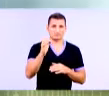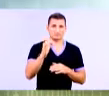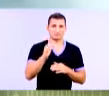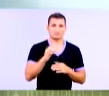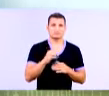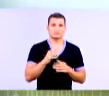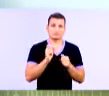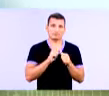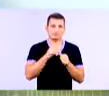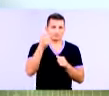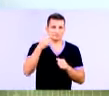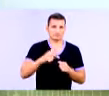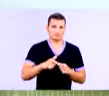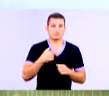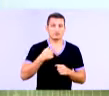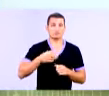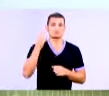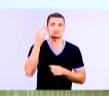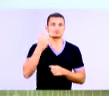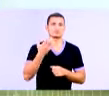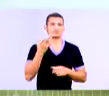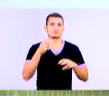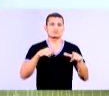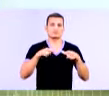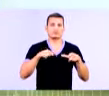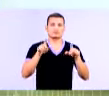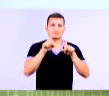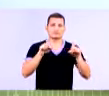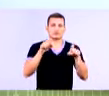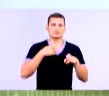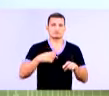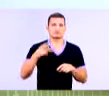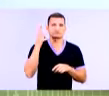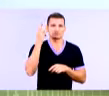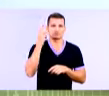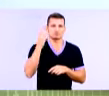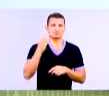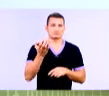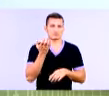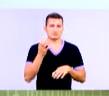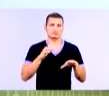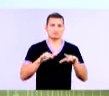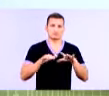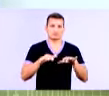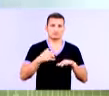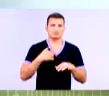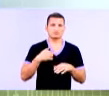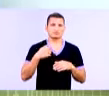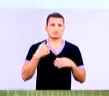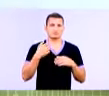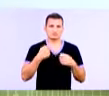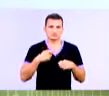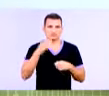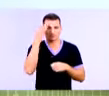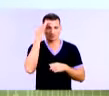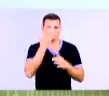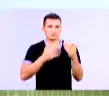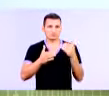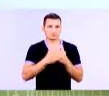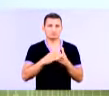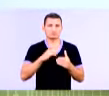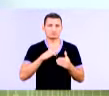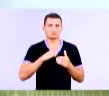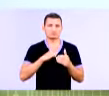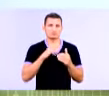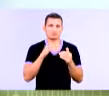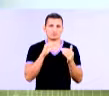ali que eu decidi que eu queria trabalhar com informática, foi ali que eu decidi que tinha que ser programador, eu tinha que entender tudo aquilo que está relacionado,